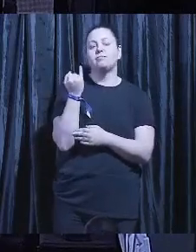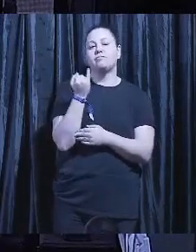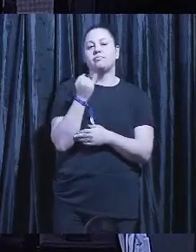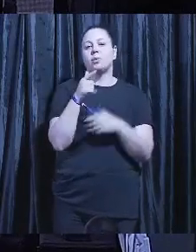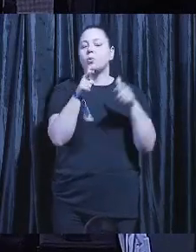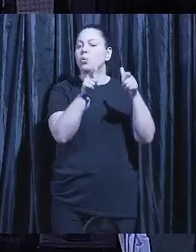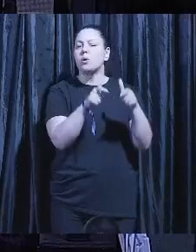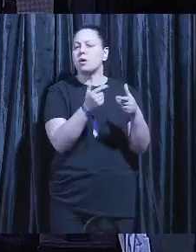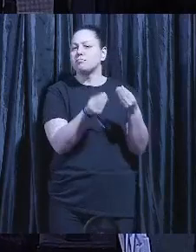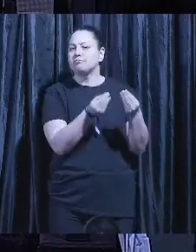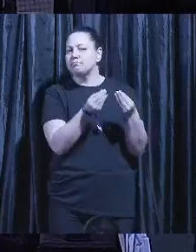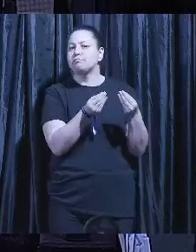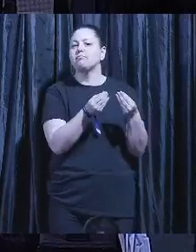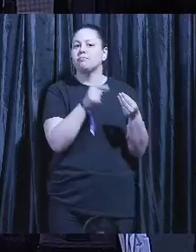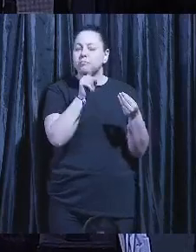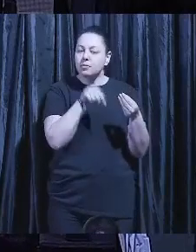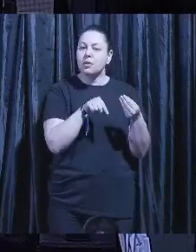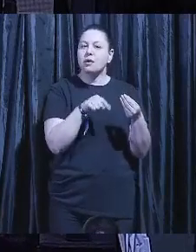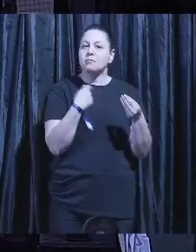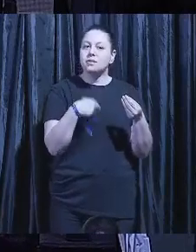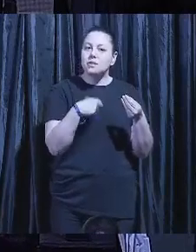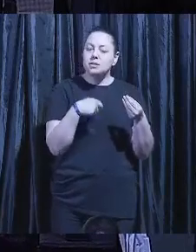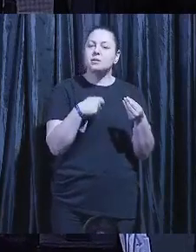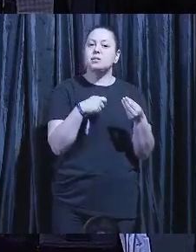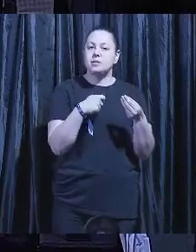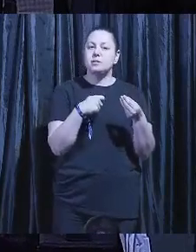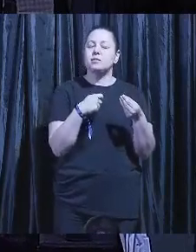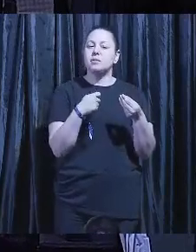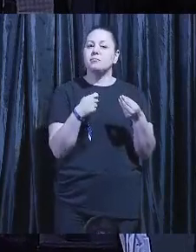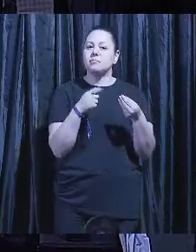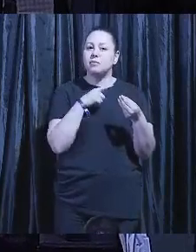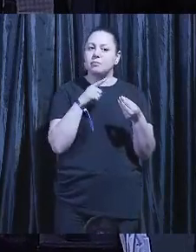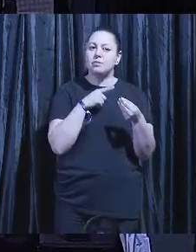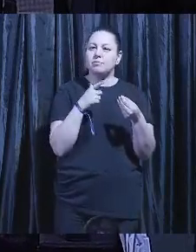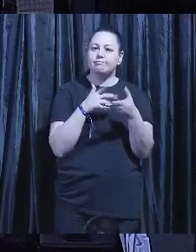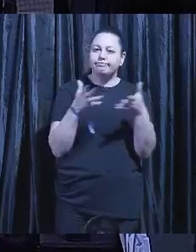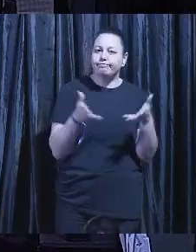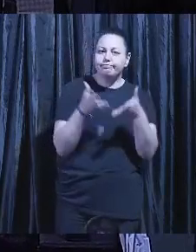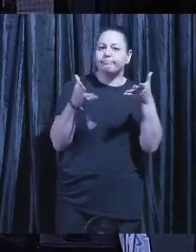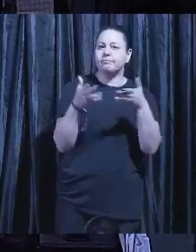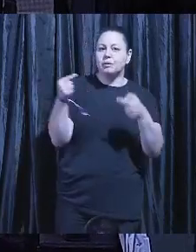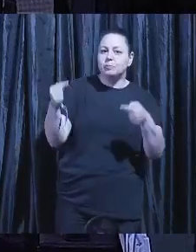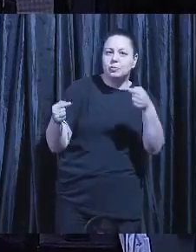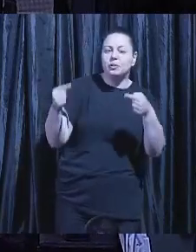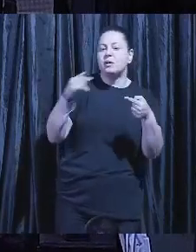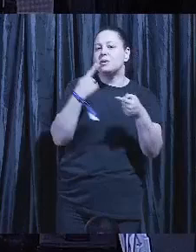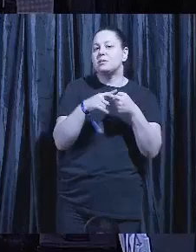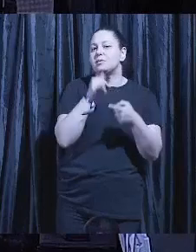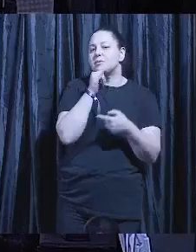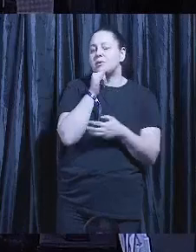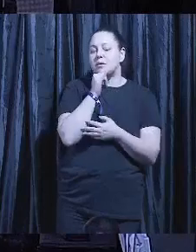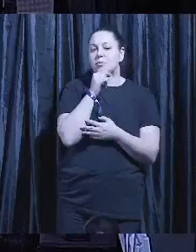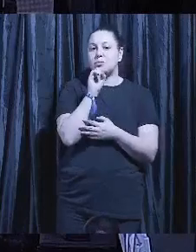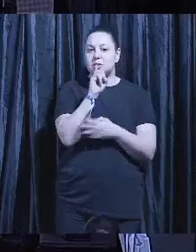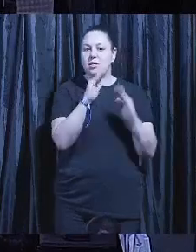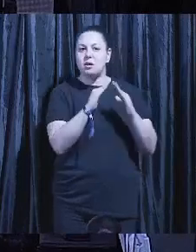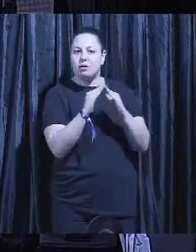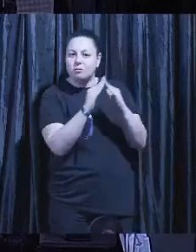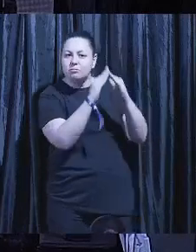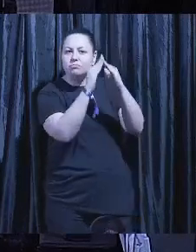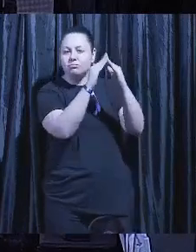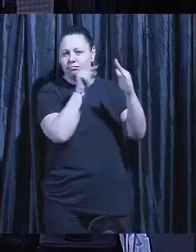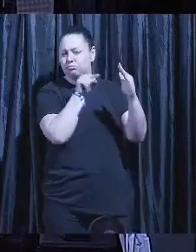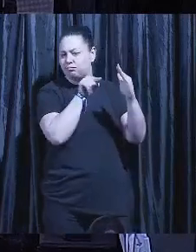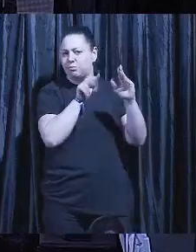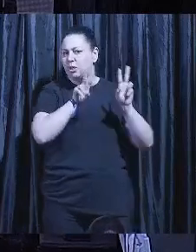lugar de incidir e disputar a narrativa. Porque quando a gente fala de favela, as